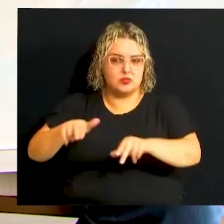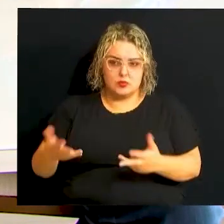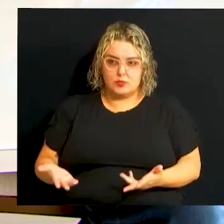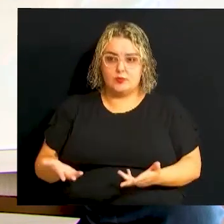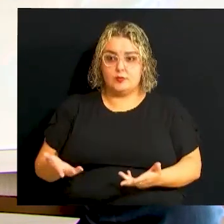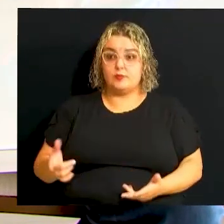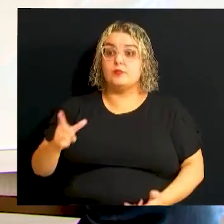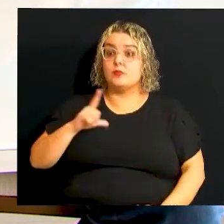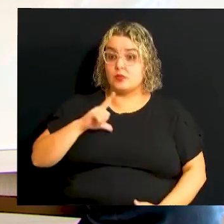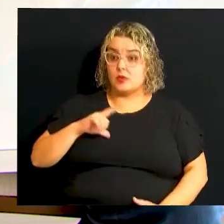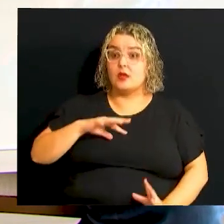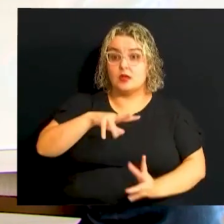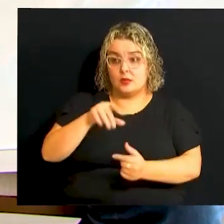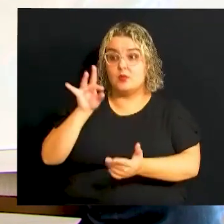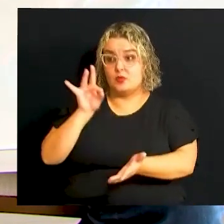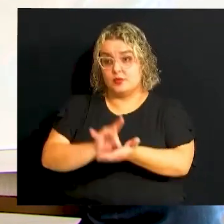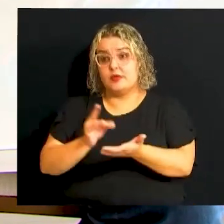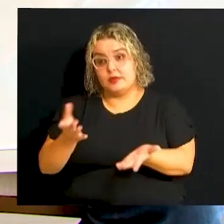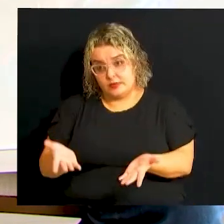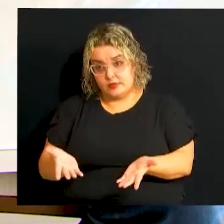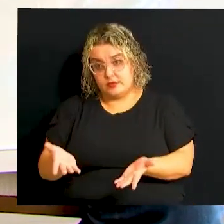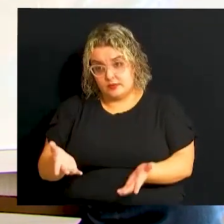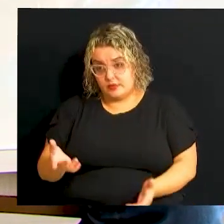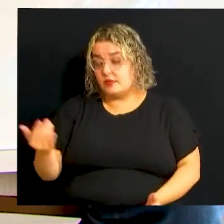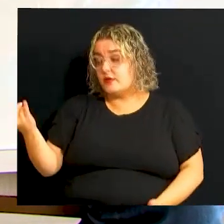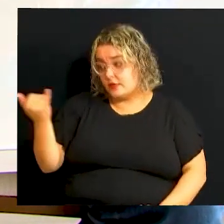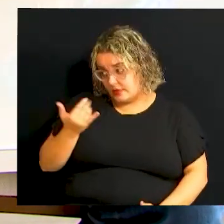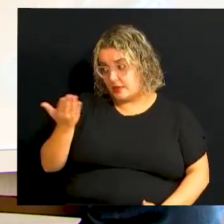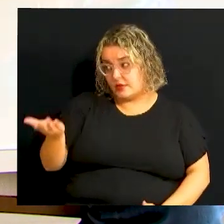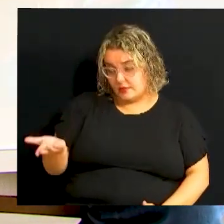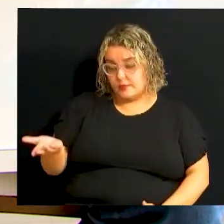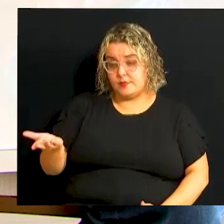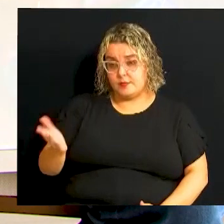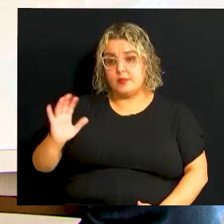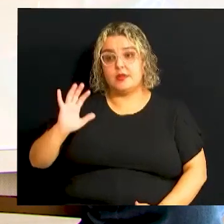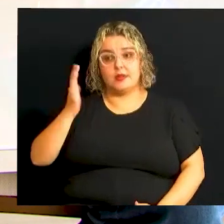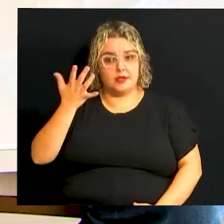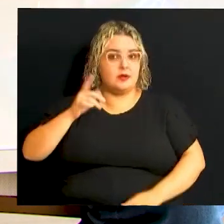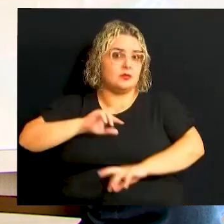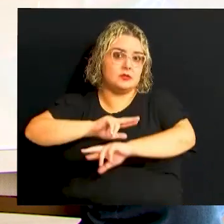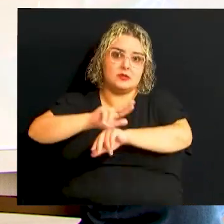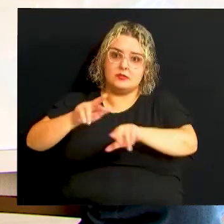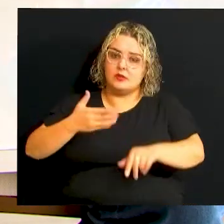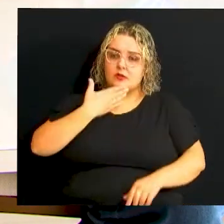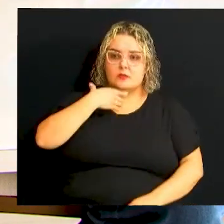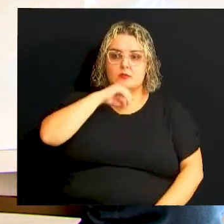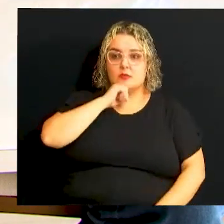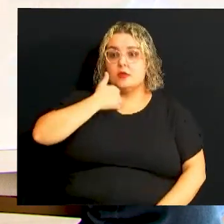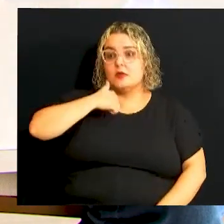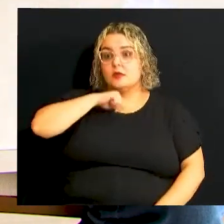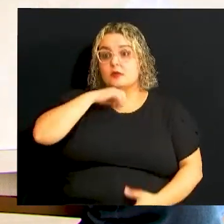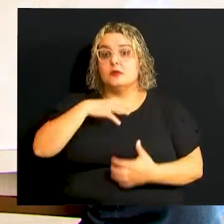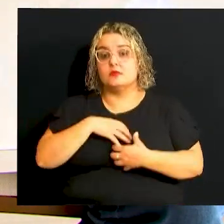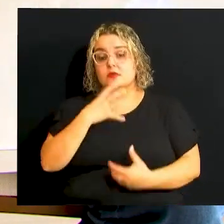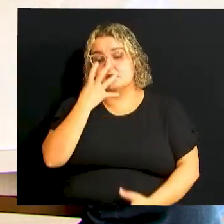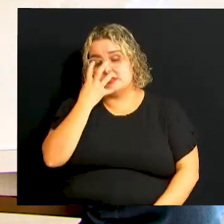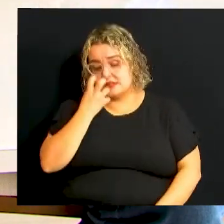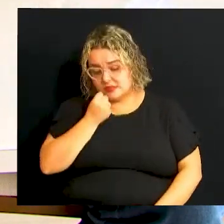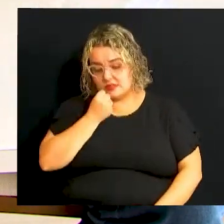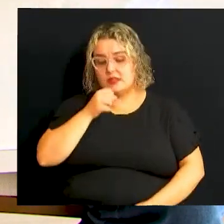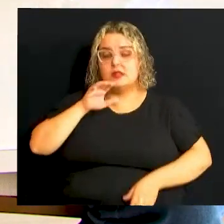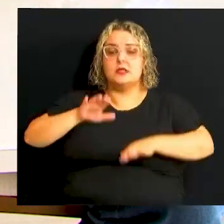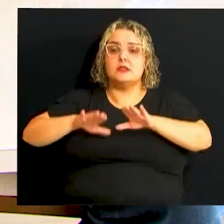eletrônico, de telas. E nós temos o mundo real, que é esse mundo que você está falando. E acontece muito dos pais se